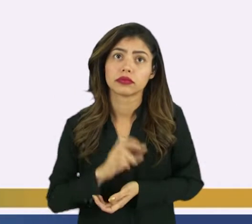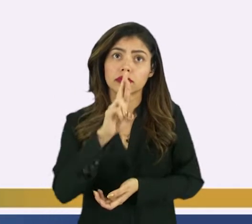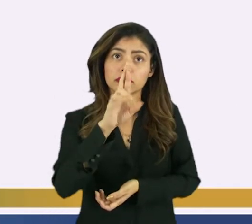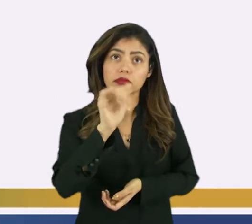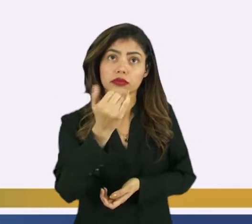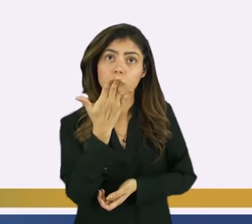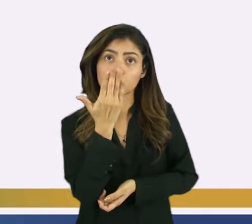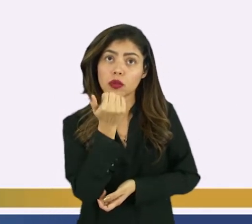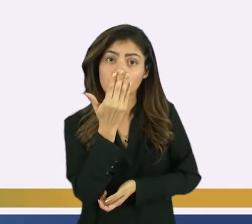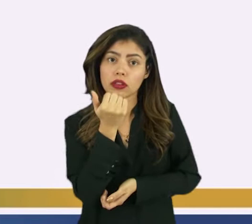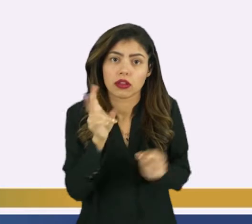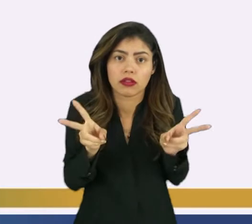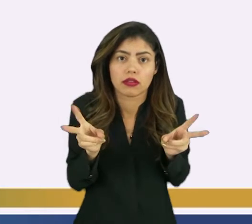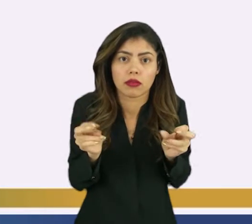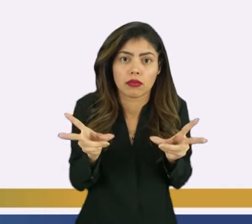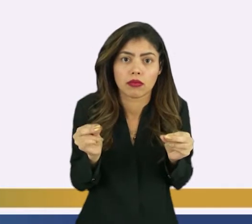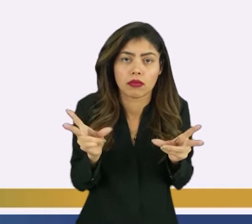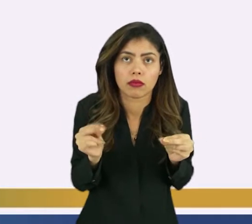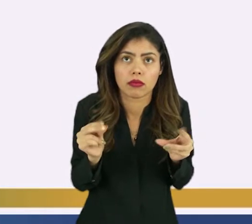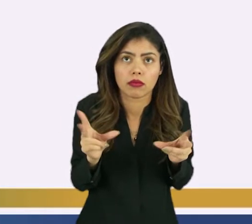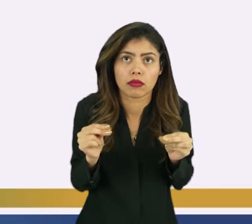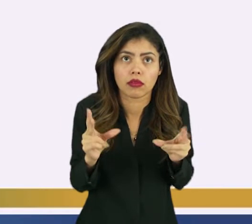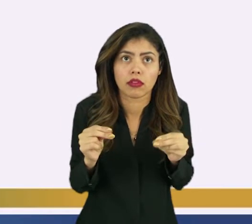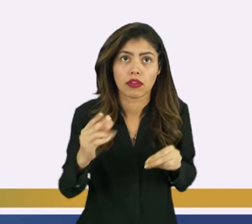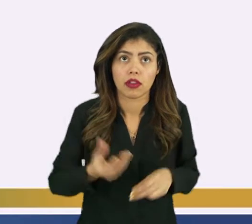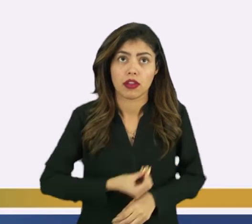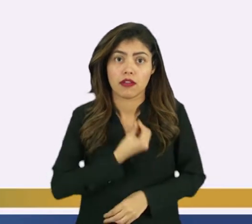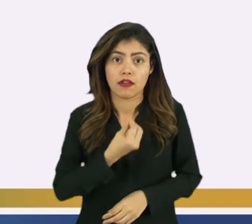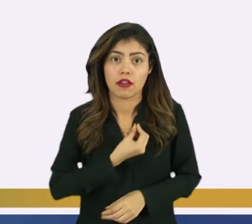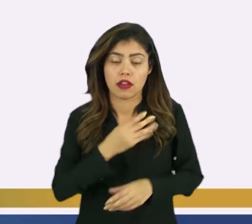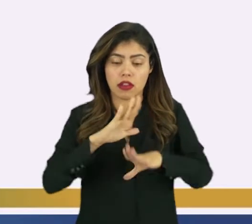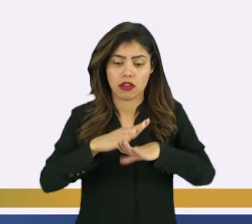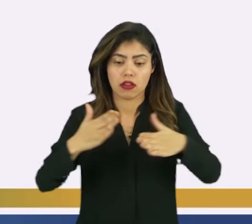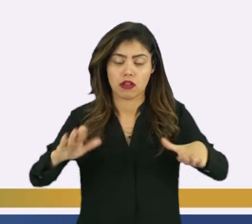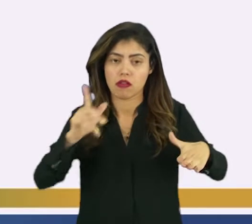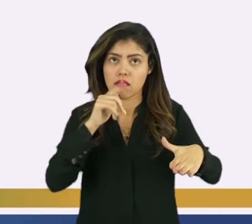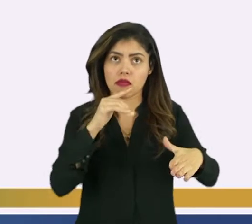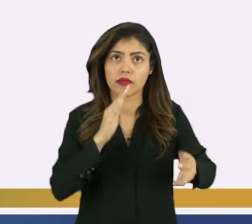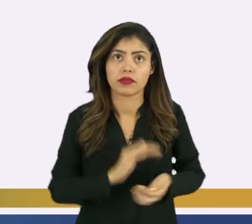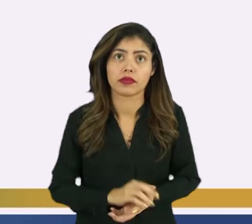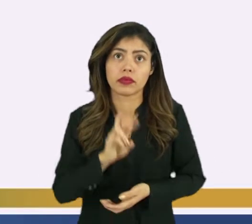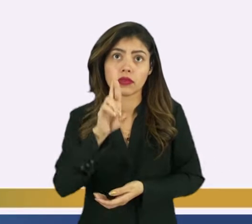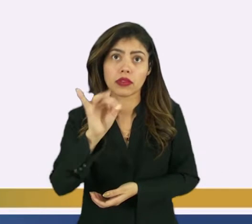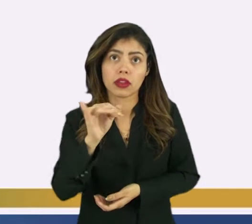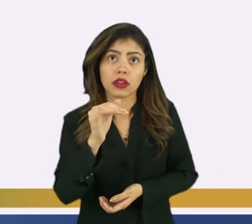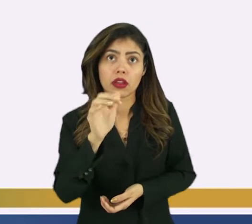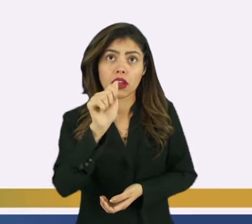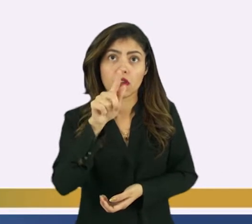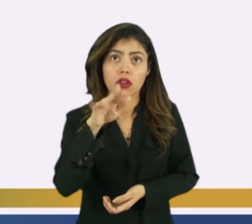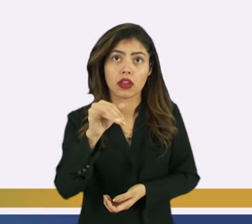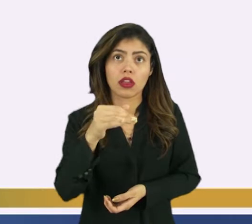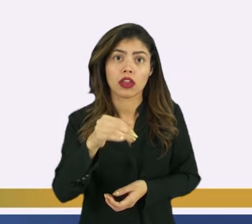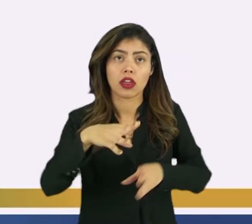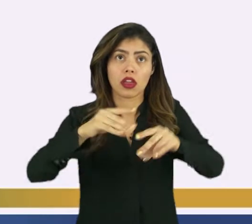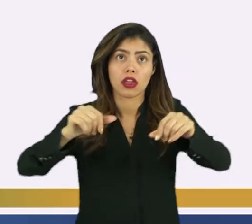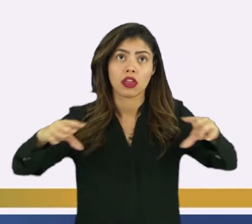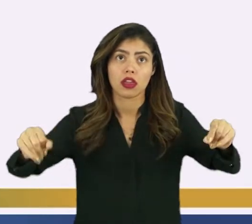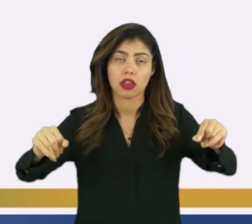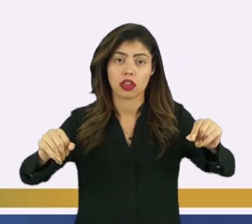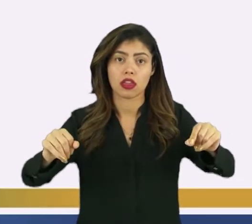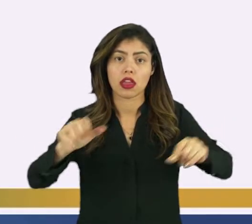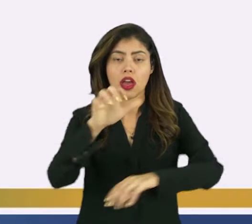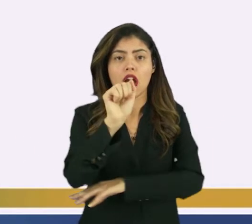Tem a rã comedora de caranguejos, que vive em um ambiente marinho, e um outro exemplo é a rã aguadeira, que vive no